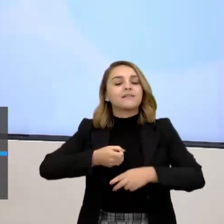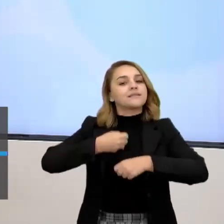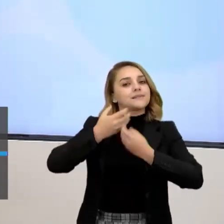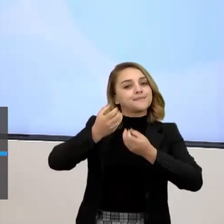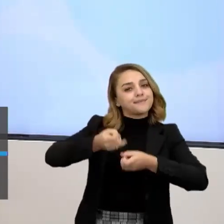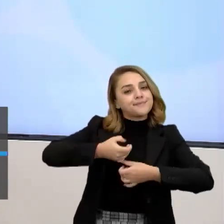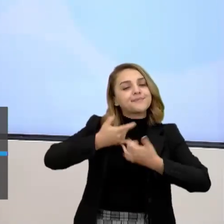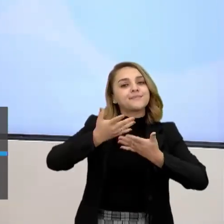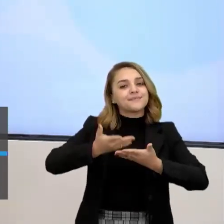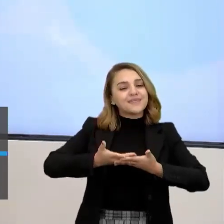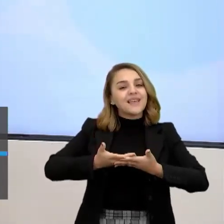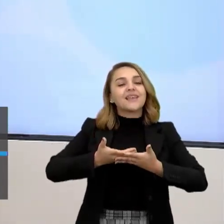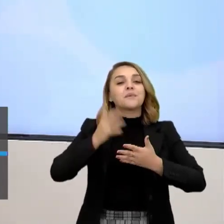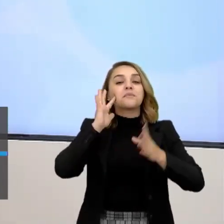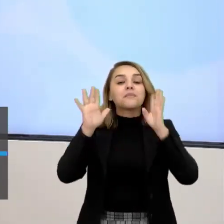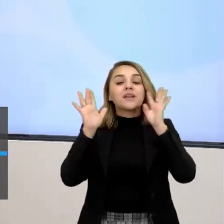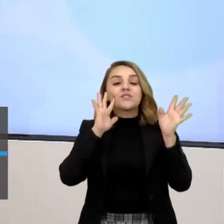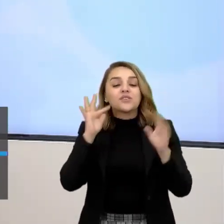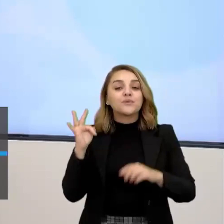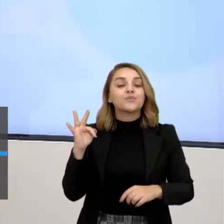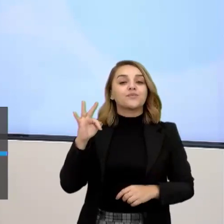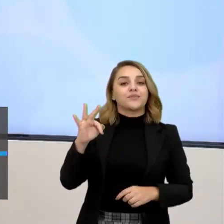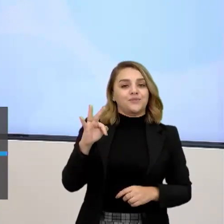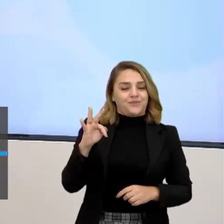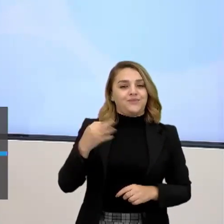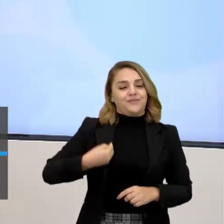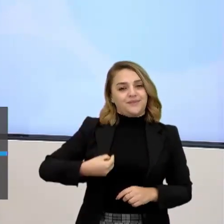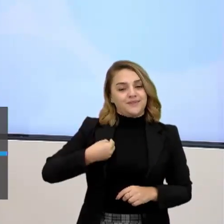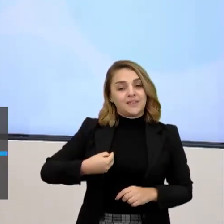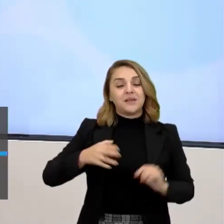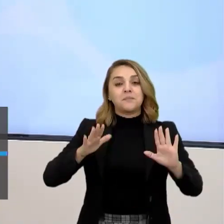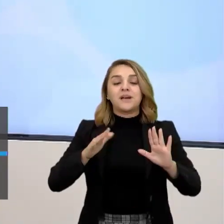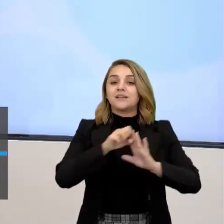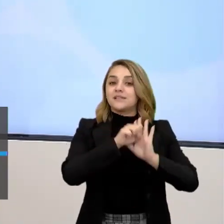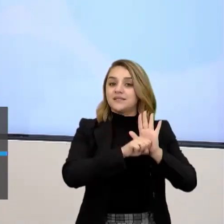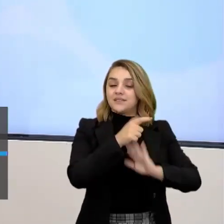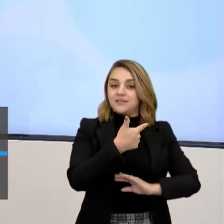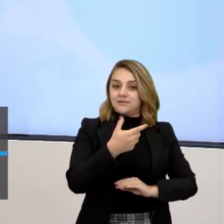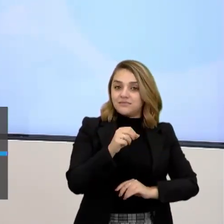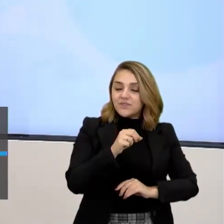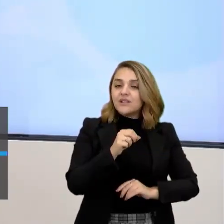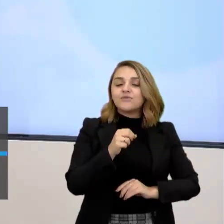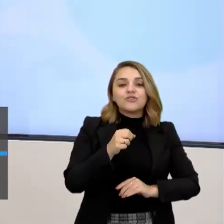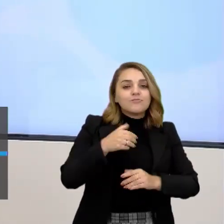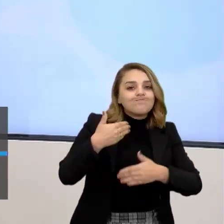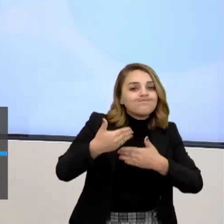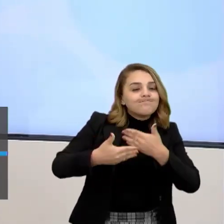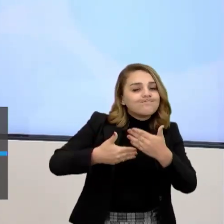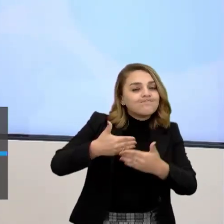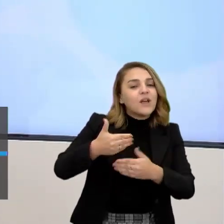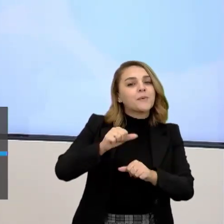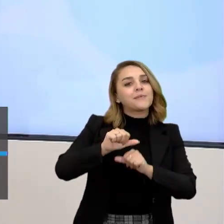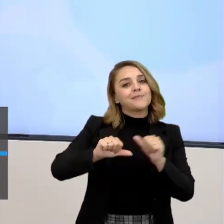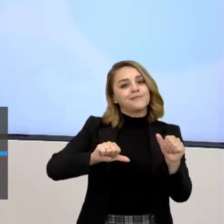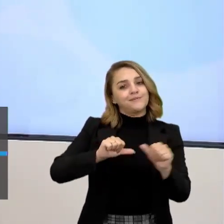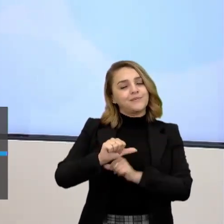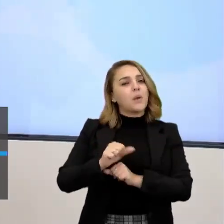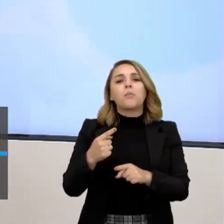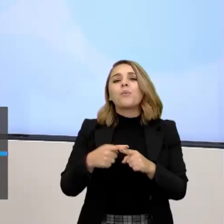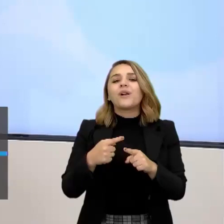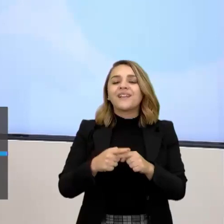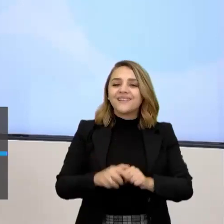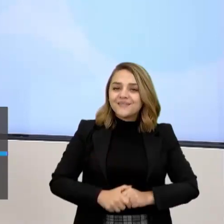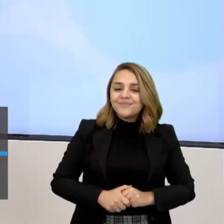a vida. Já no século XX, começou a mudar. Mudar por quê? Porque as pessoas começaram a